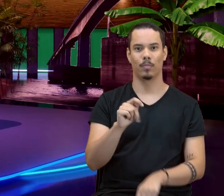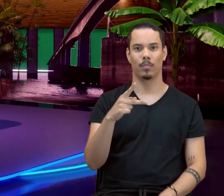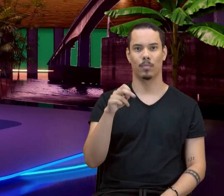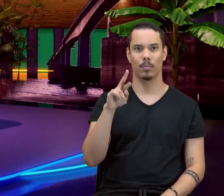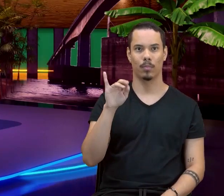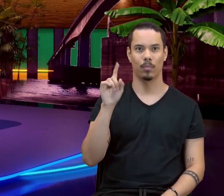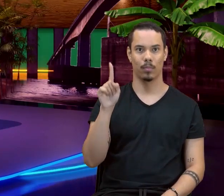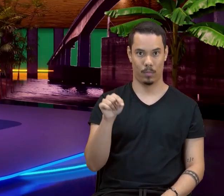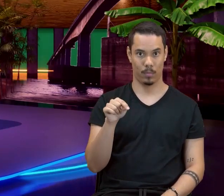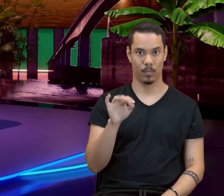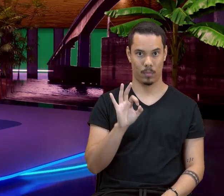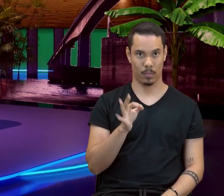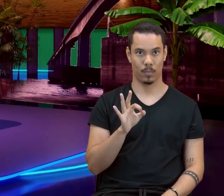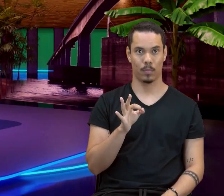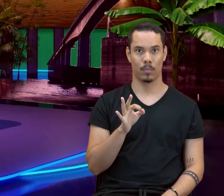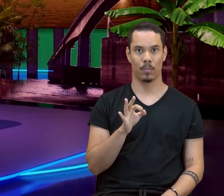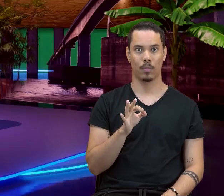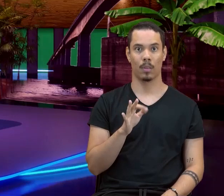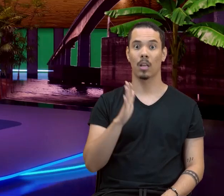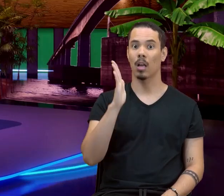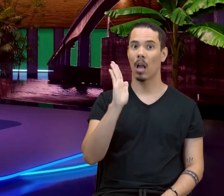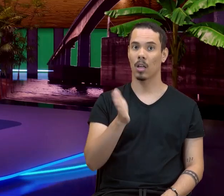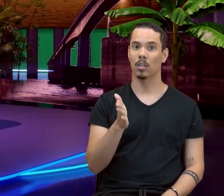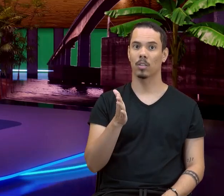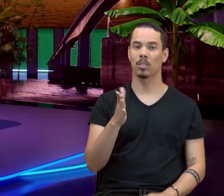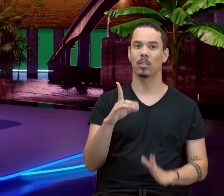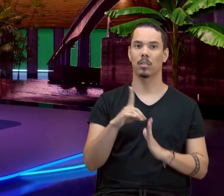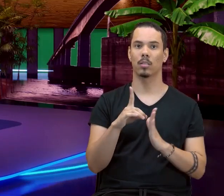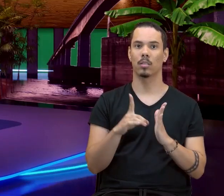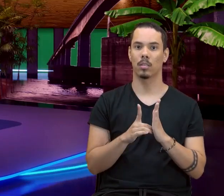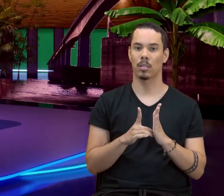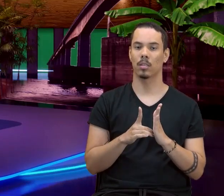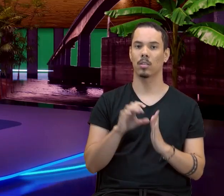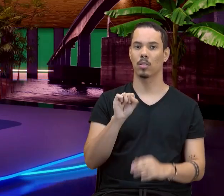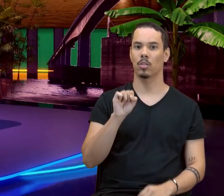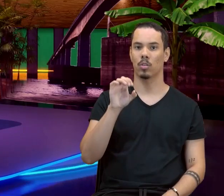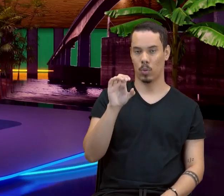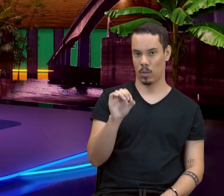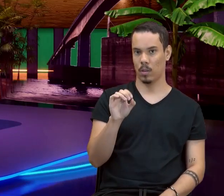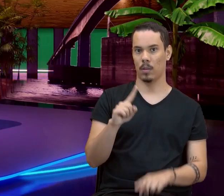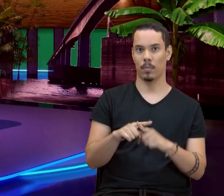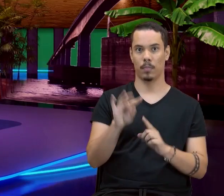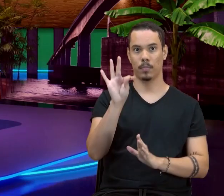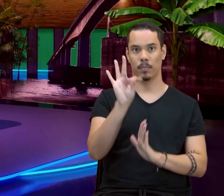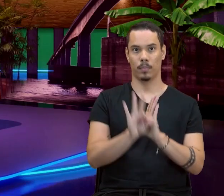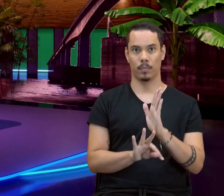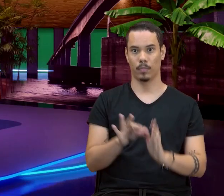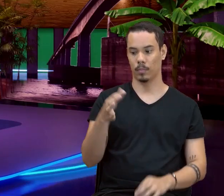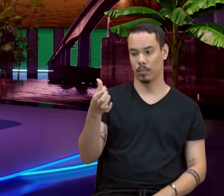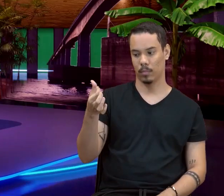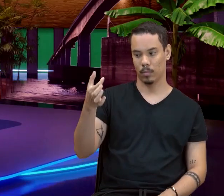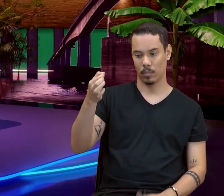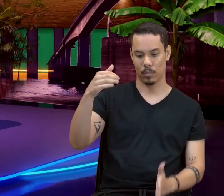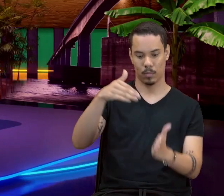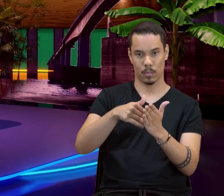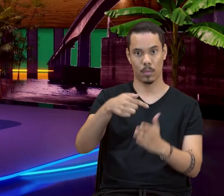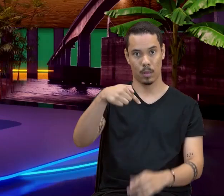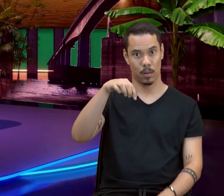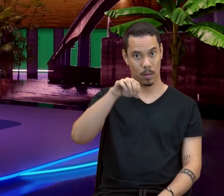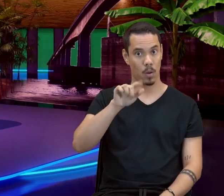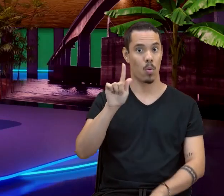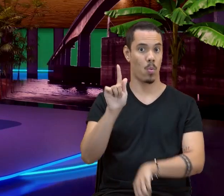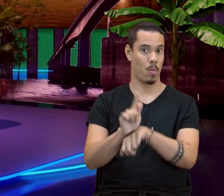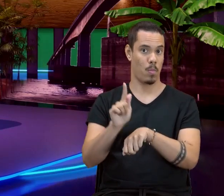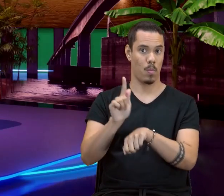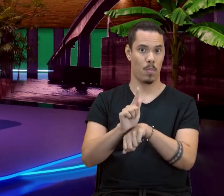certo? Território de Rondônia. Já na década de 80, né? Mas quando a do texto, 60, 70... Isso, território... Guaporé ainda. Isso.